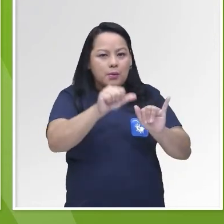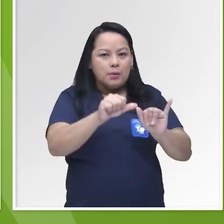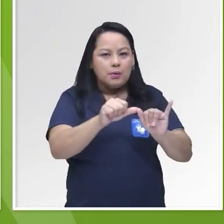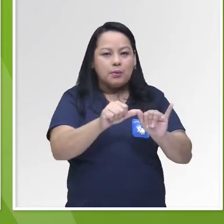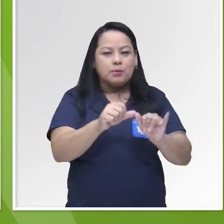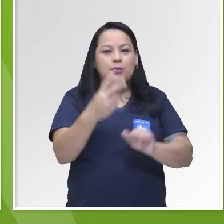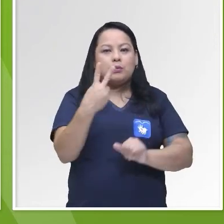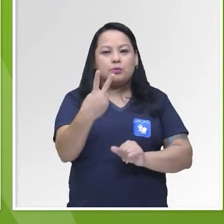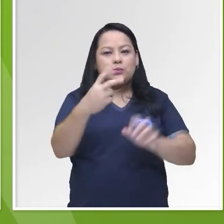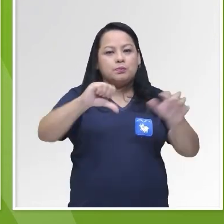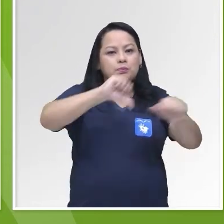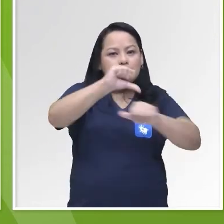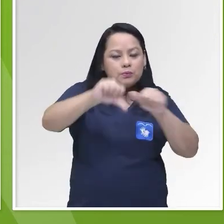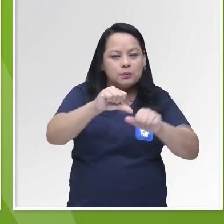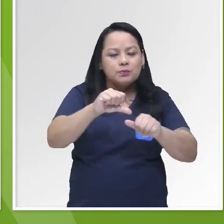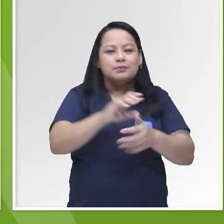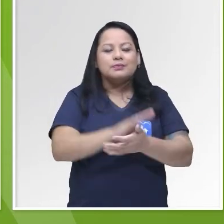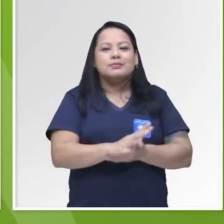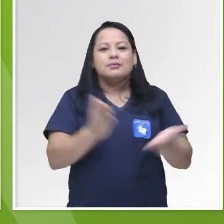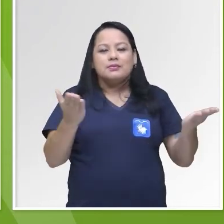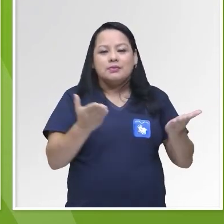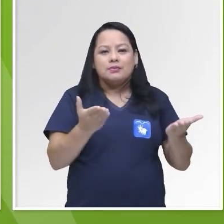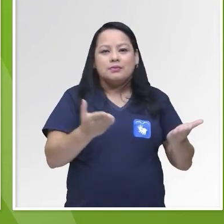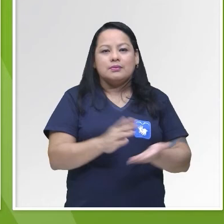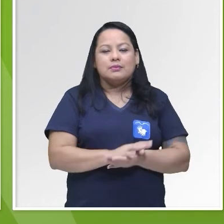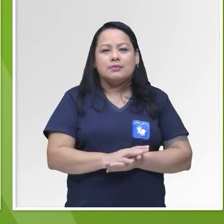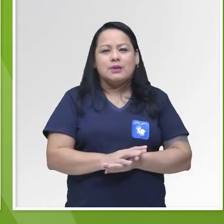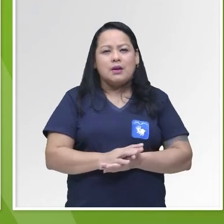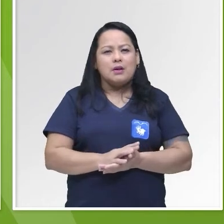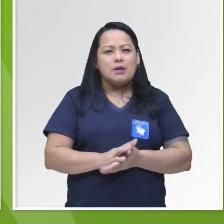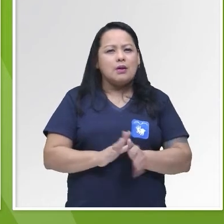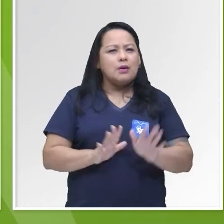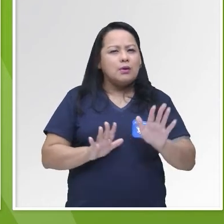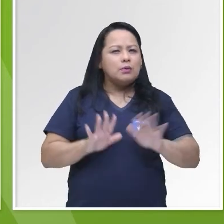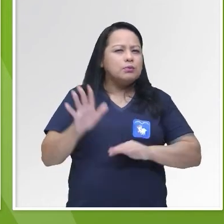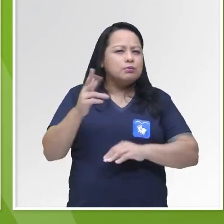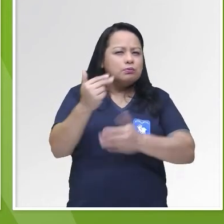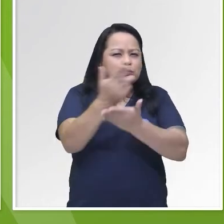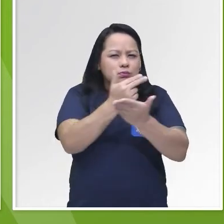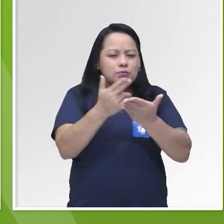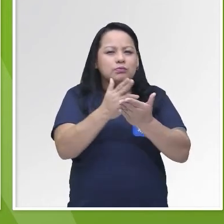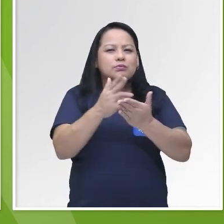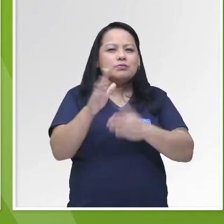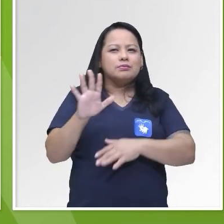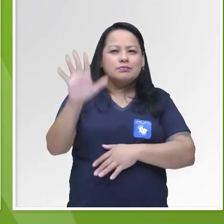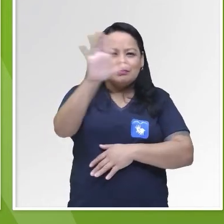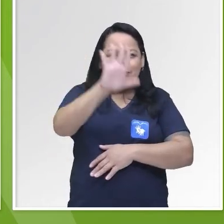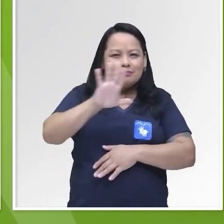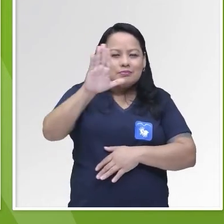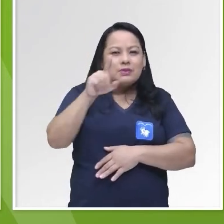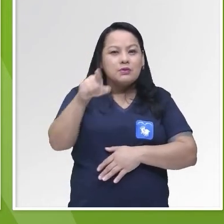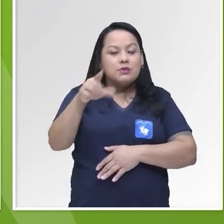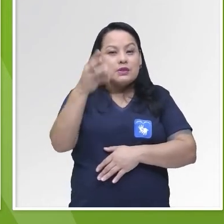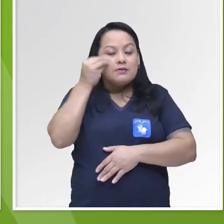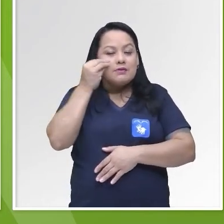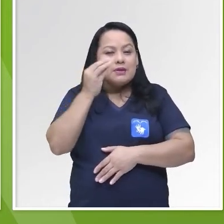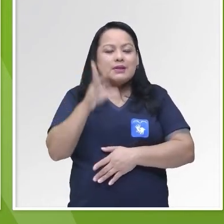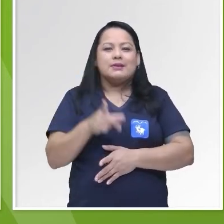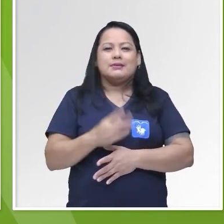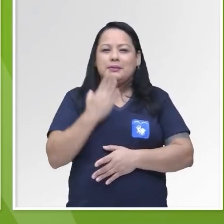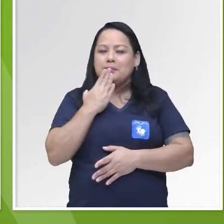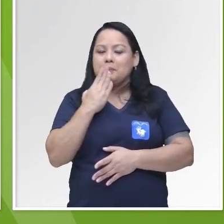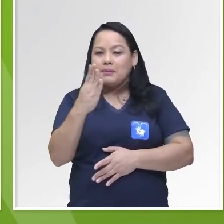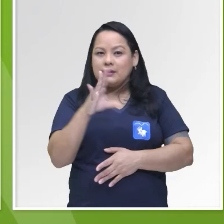dupla troca. E aí eu vou trazer uma animação para vocês e eu gostaria que vocês